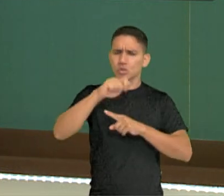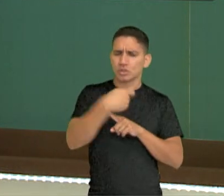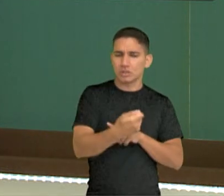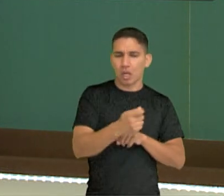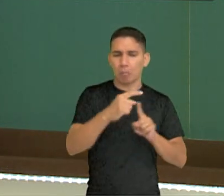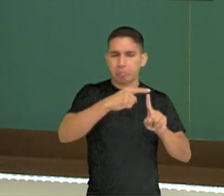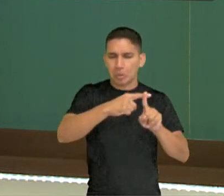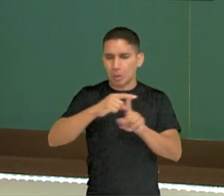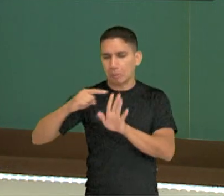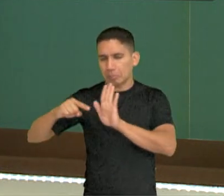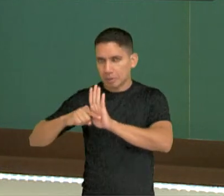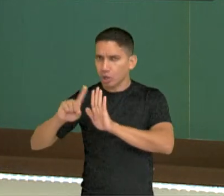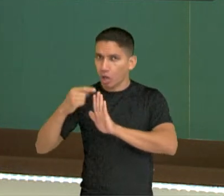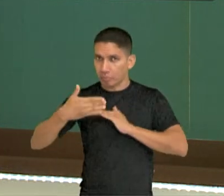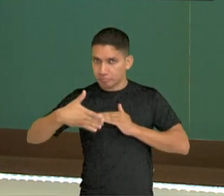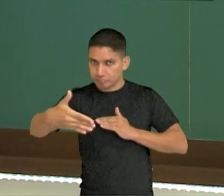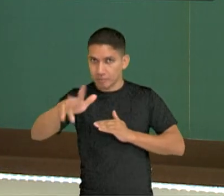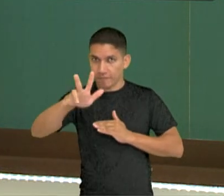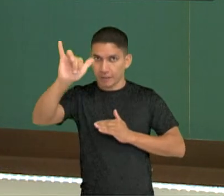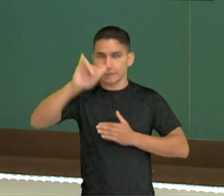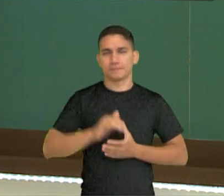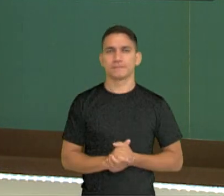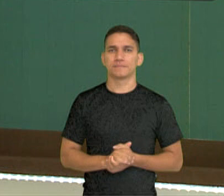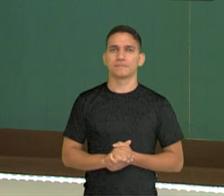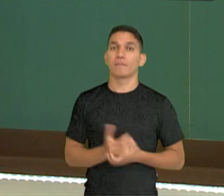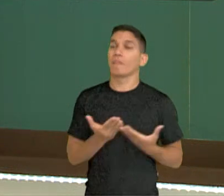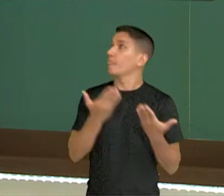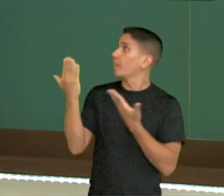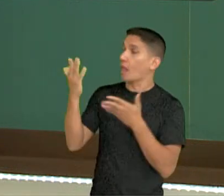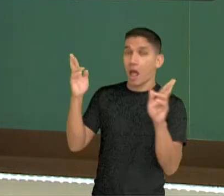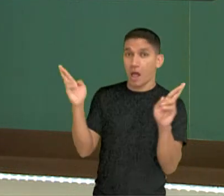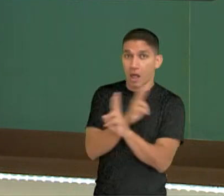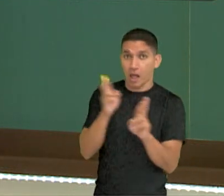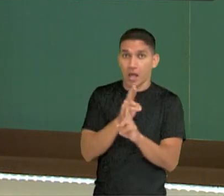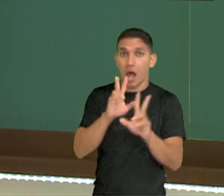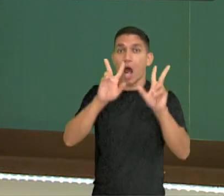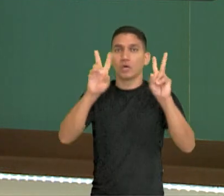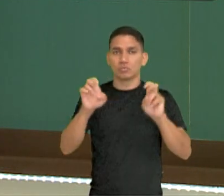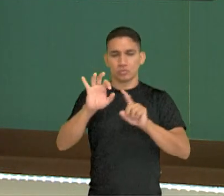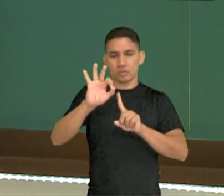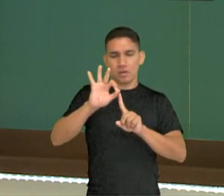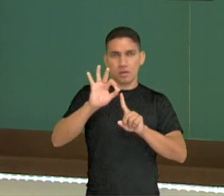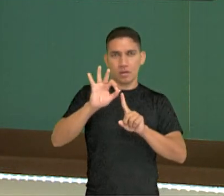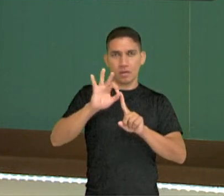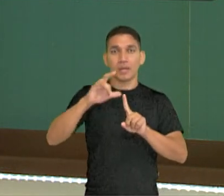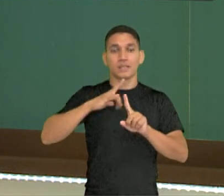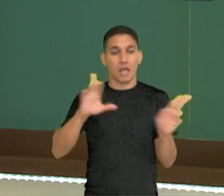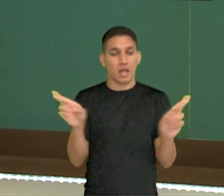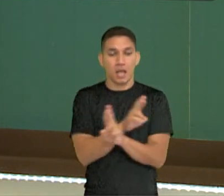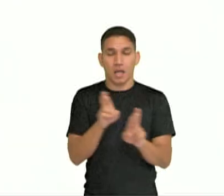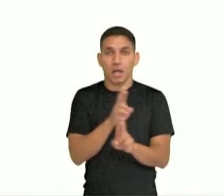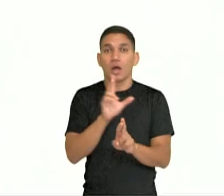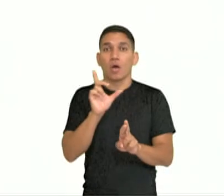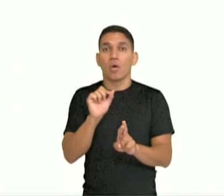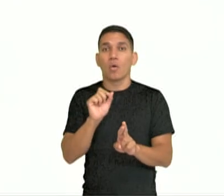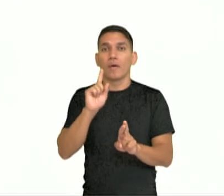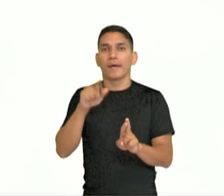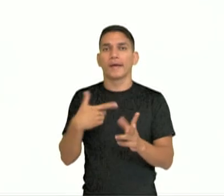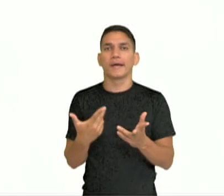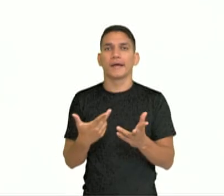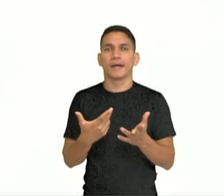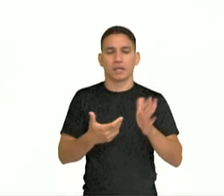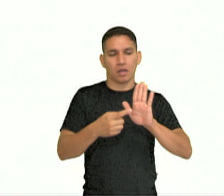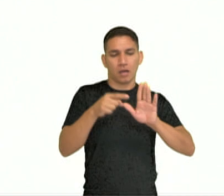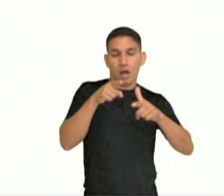para frente ainda nessa aula. Então aqui as relações com graus e aqui as relações com